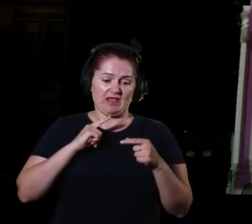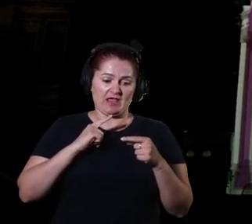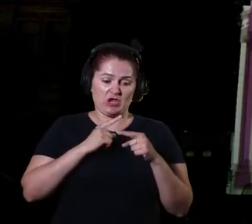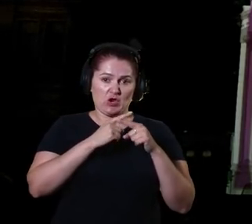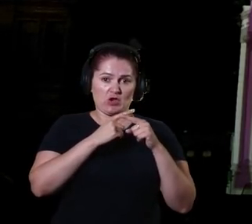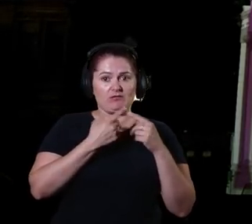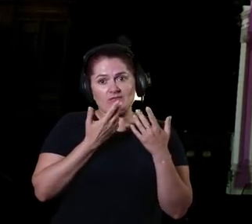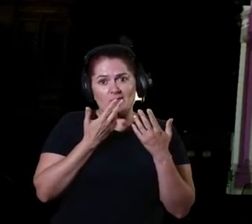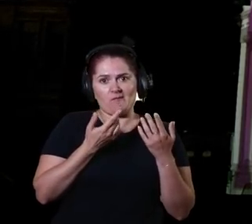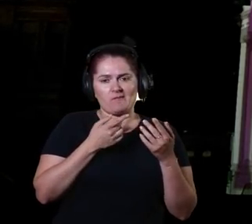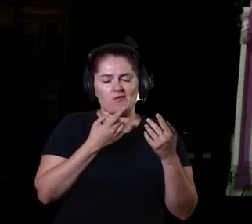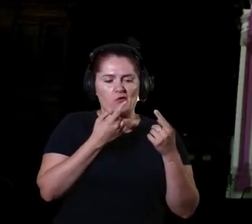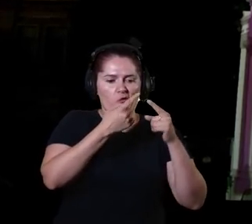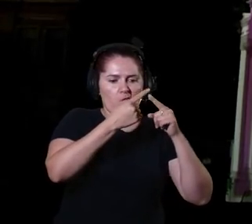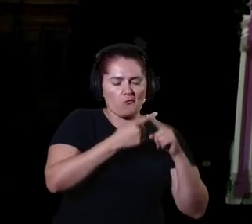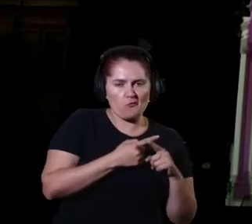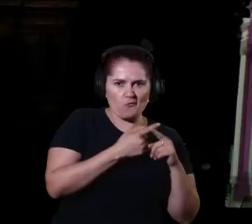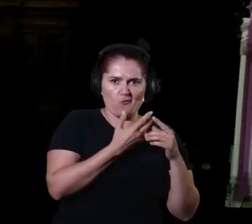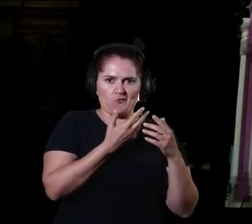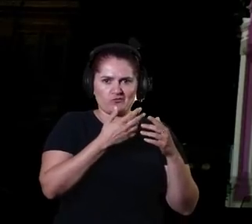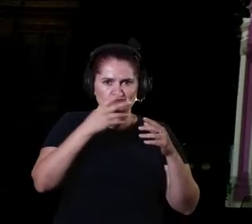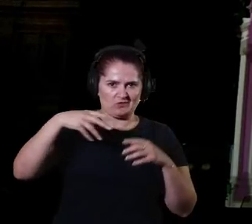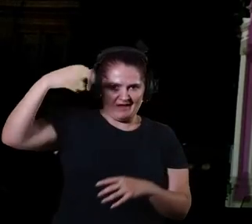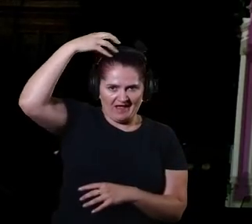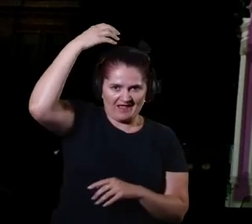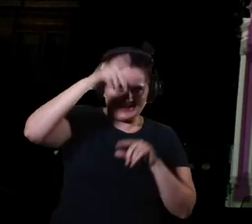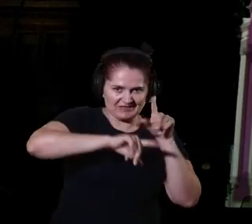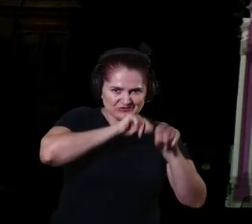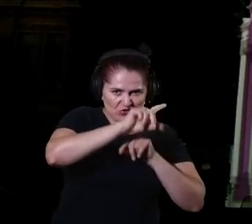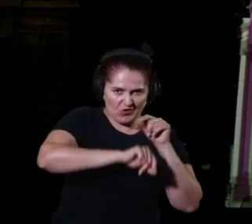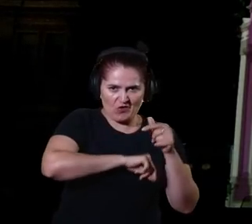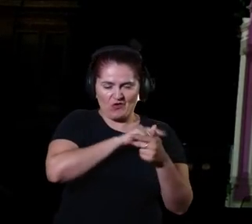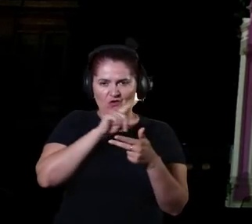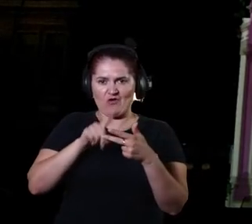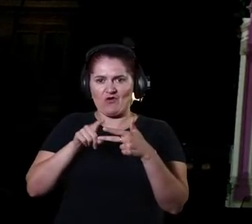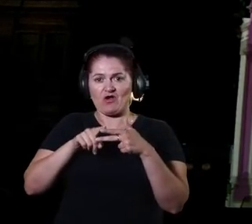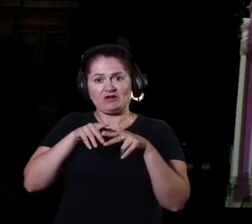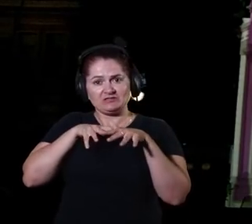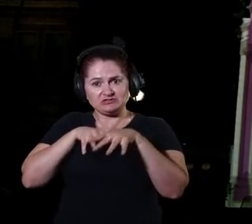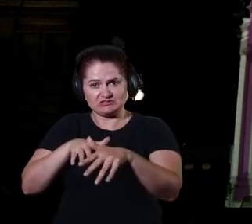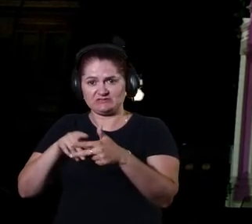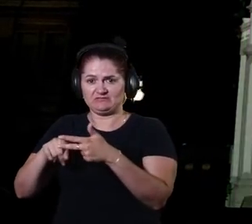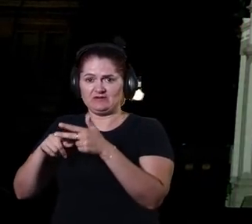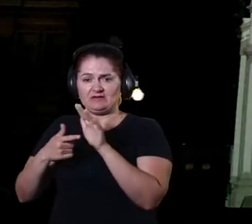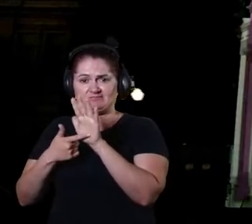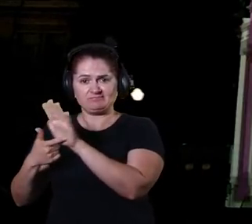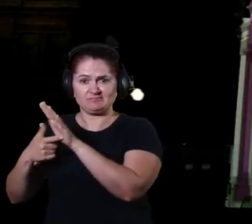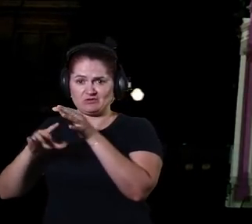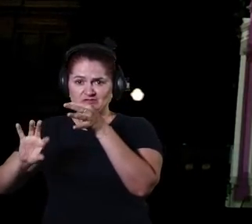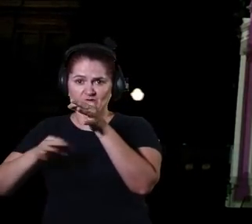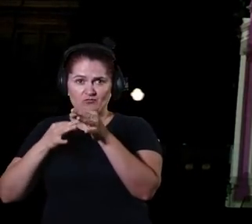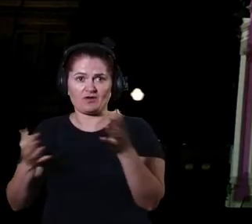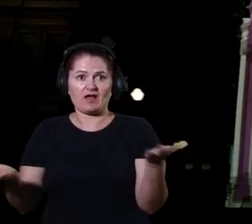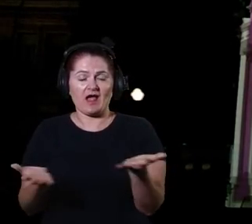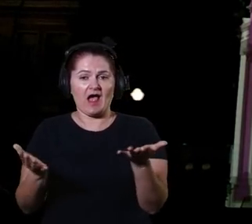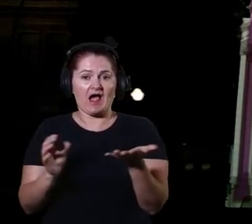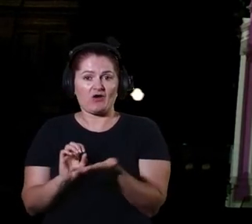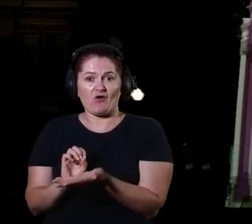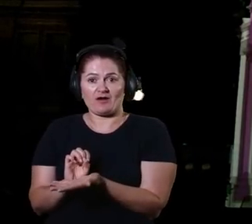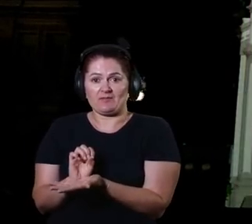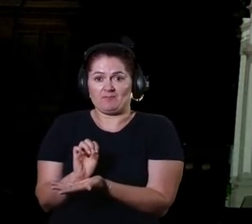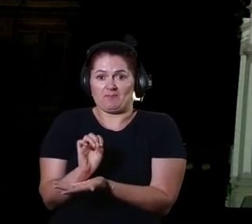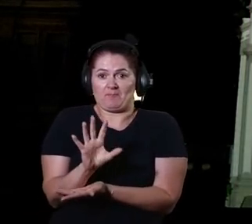fora. A projeção das imagens novamente da Catedral Diocesana Santa Teresa,